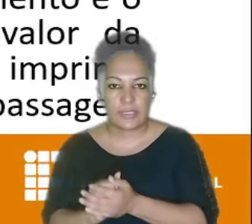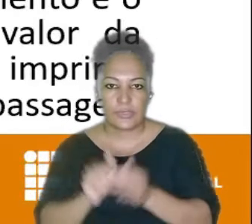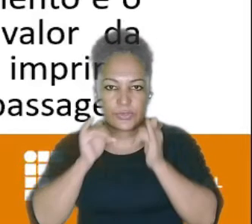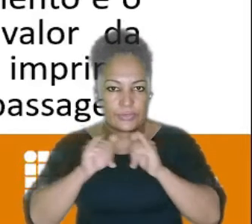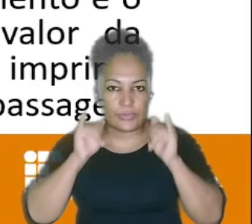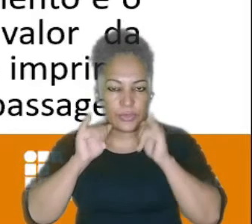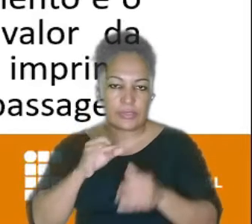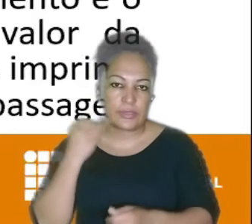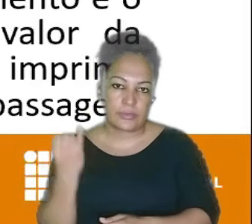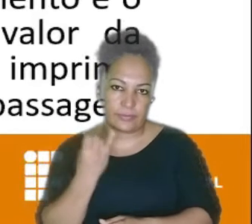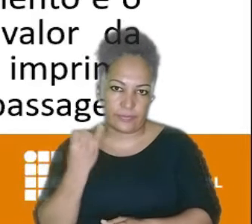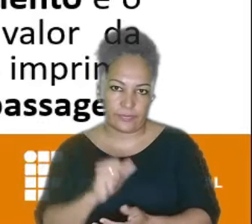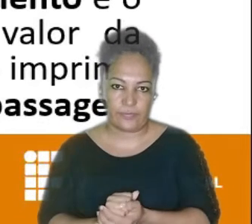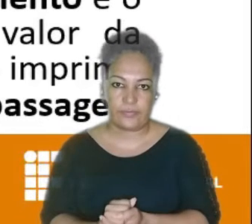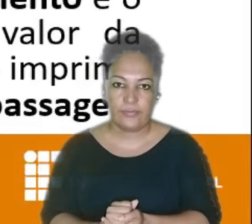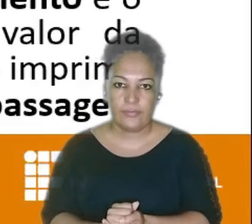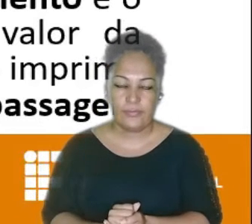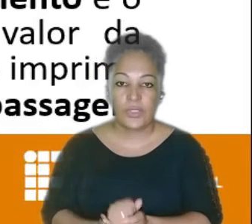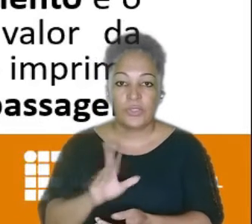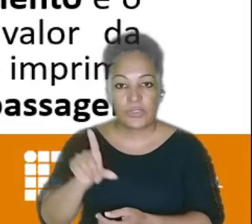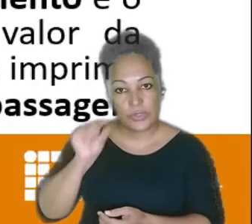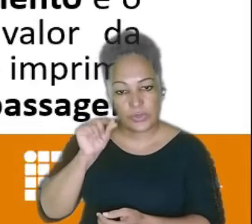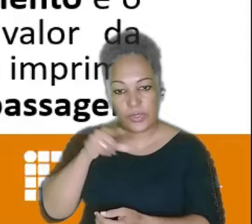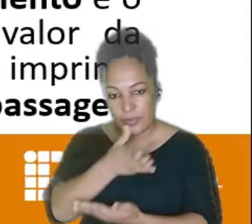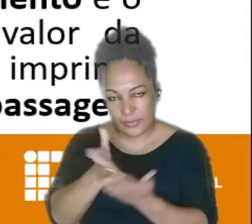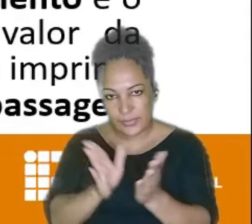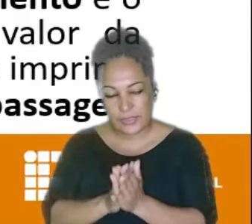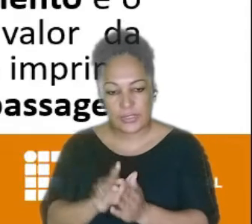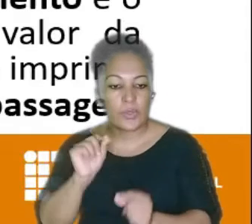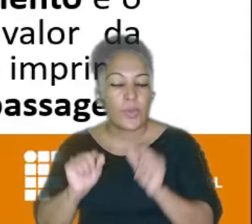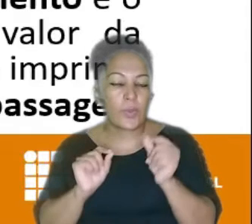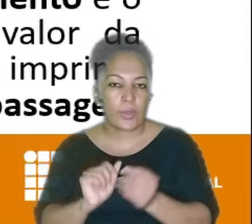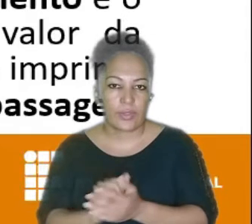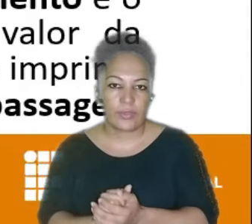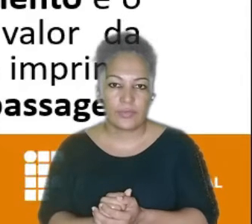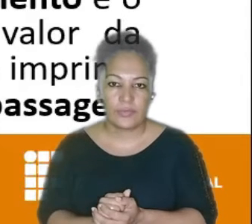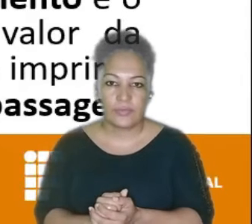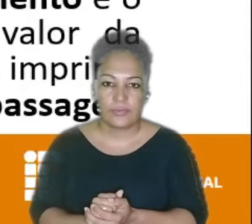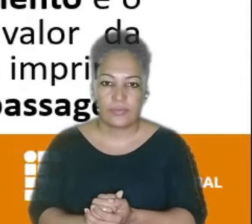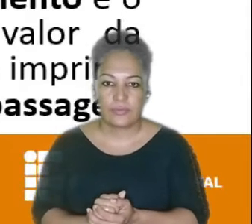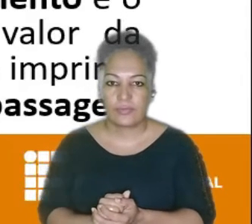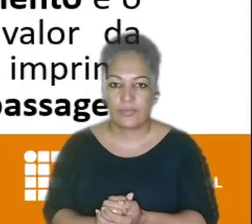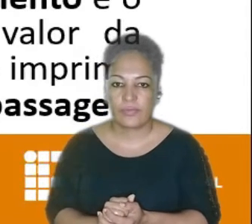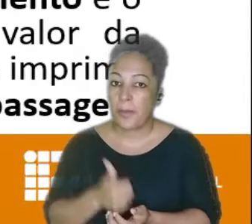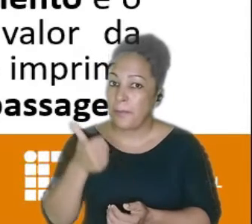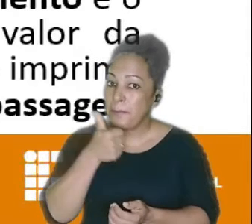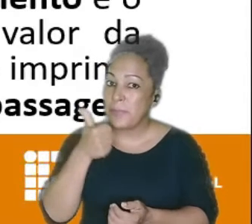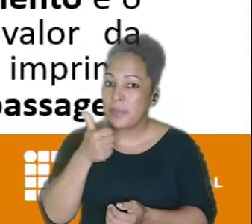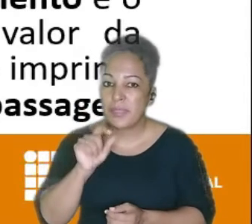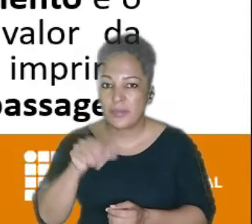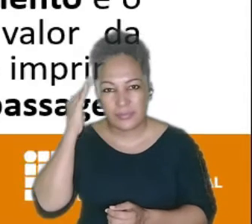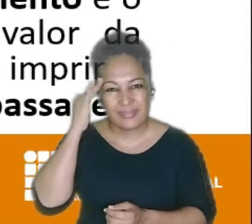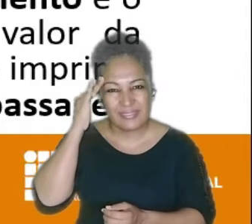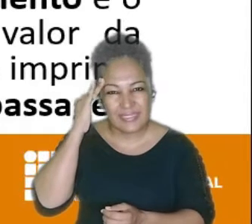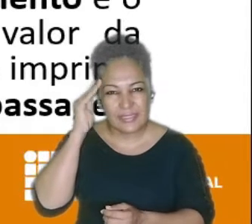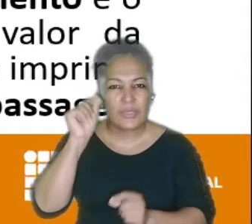processos e informações chaves. Olha lá, eu já identifiquei para vocês, certo? Primeira